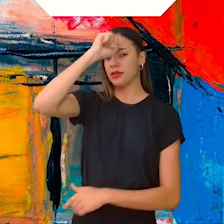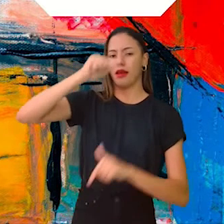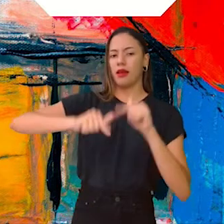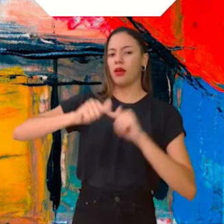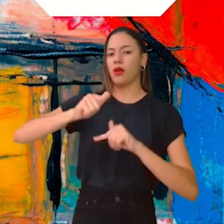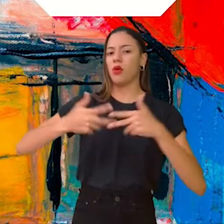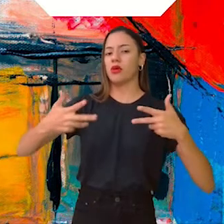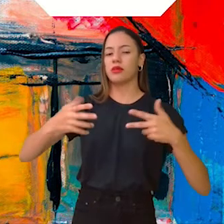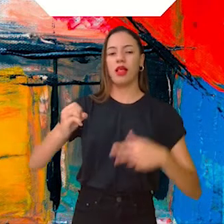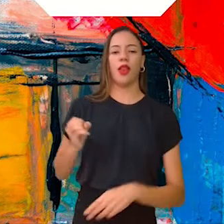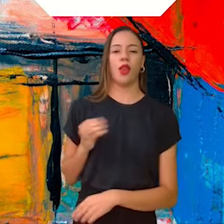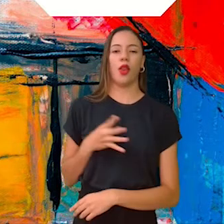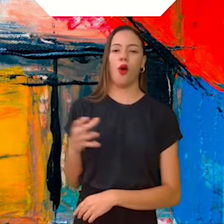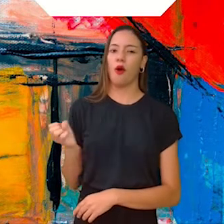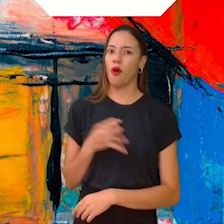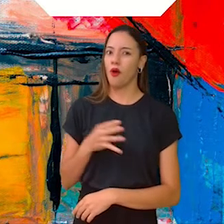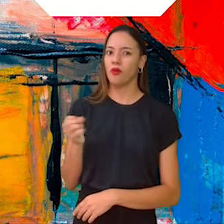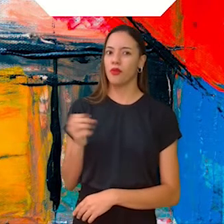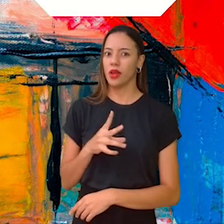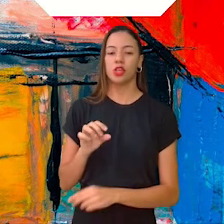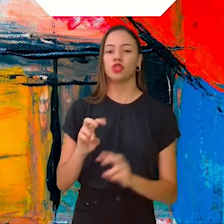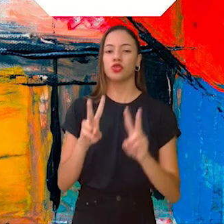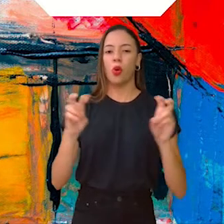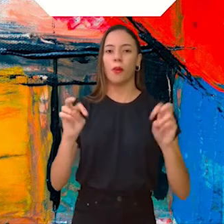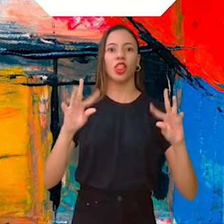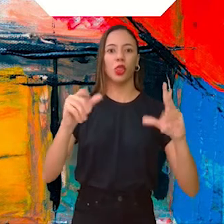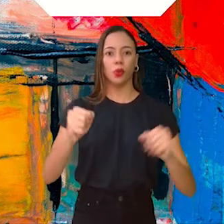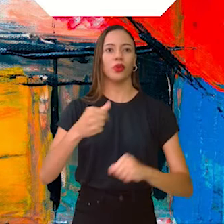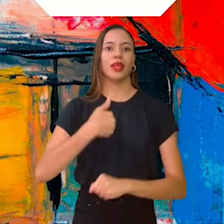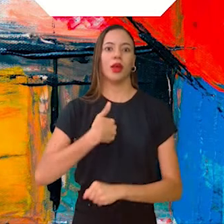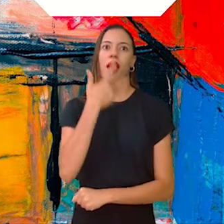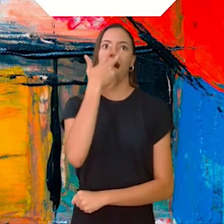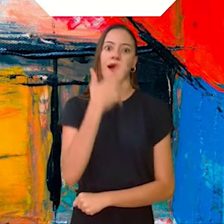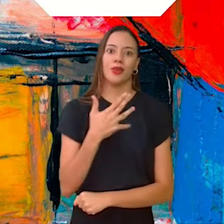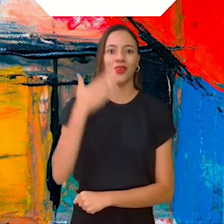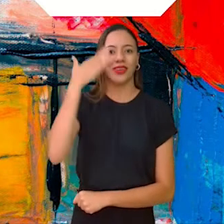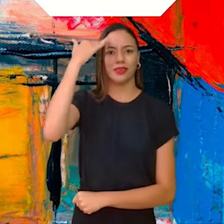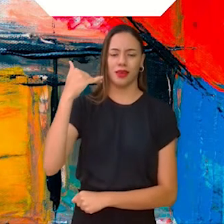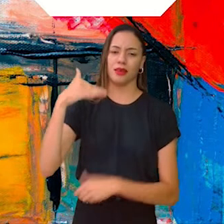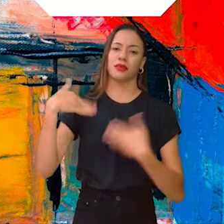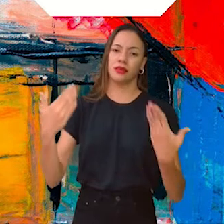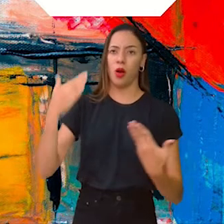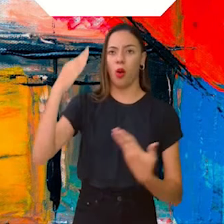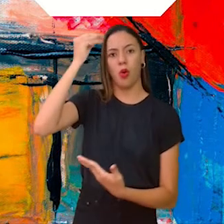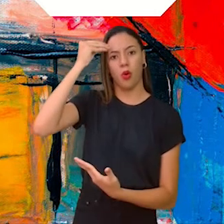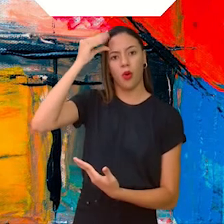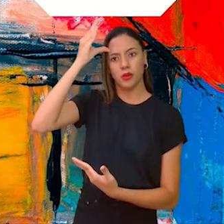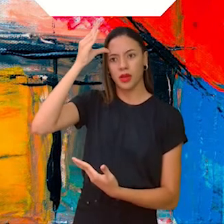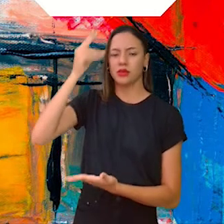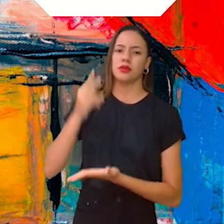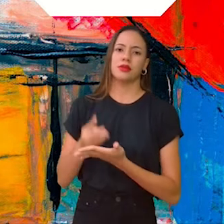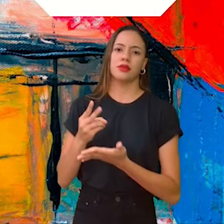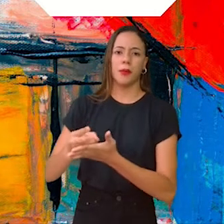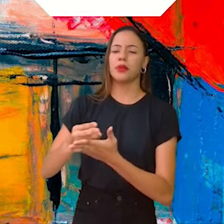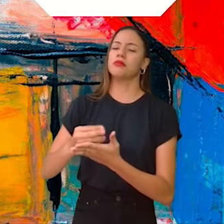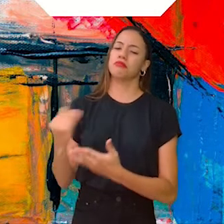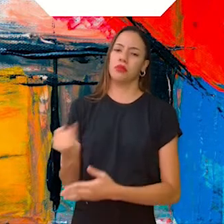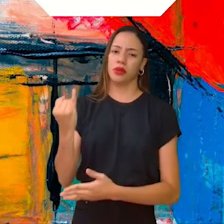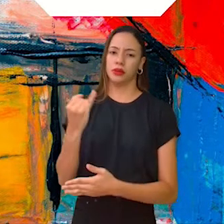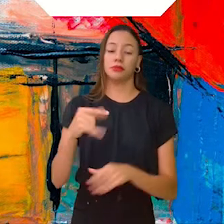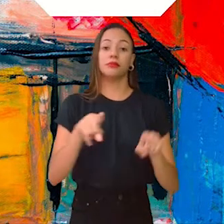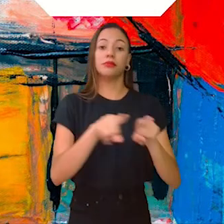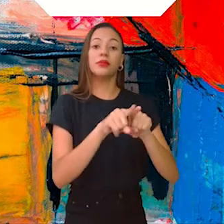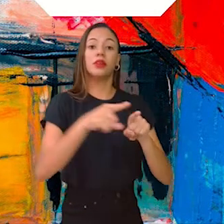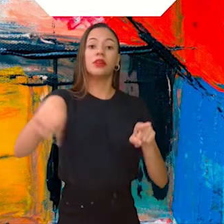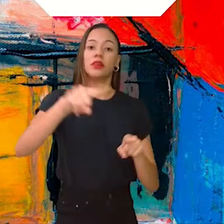coisas sobre o que a gente já acha que sabe muito. Então, conhecimento nunca é demais. Estabeleça metas a serem atingidas e